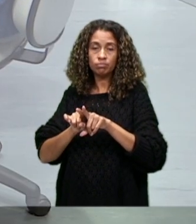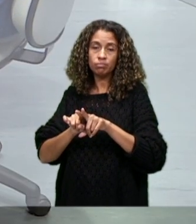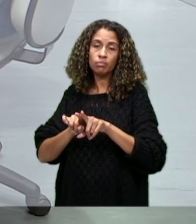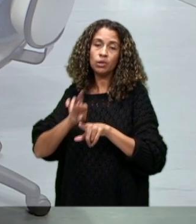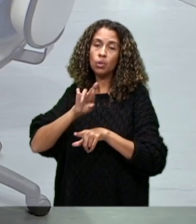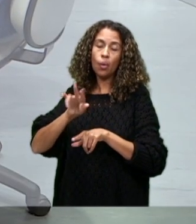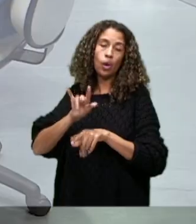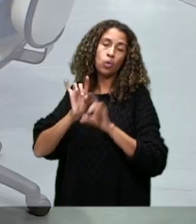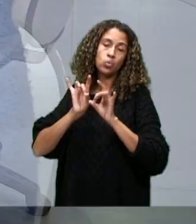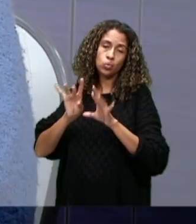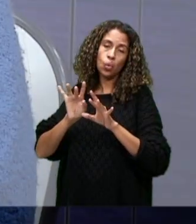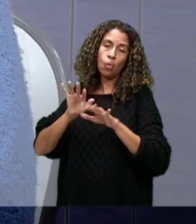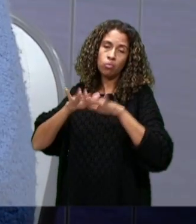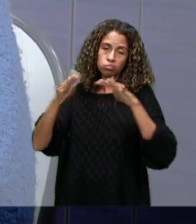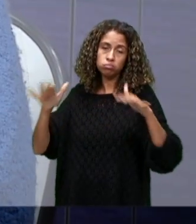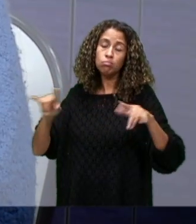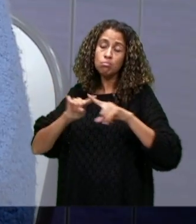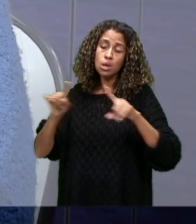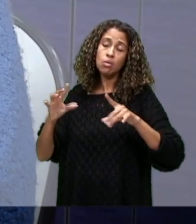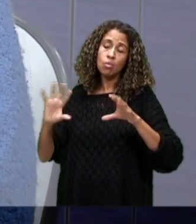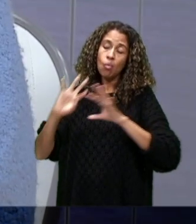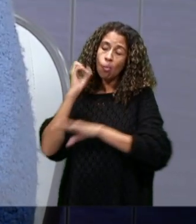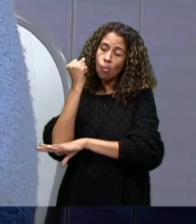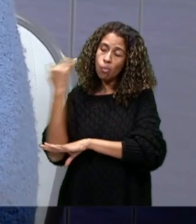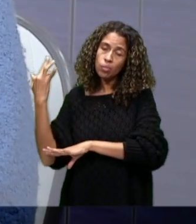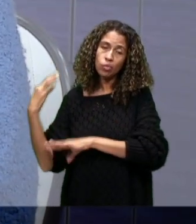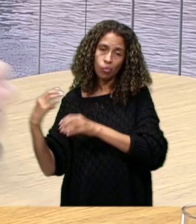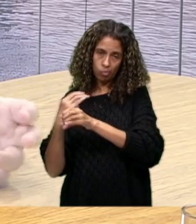oceânica, vale para o ambiente como um todo.